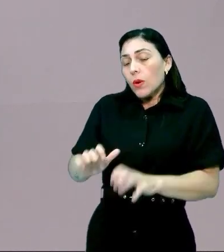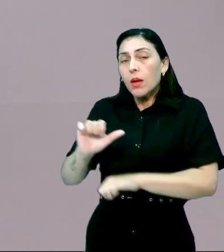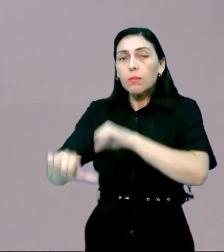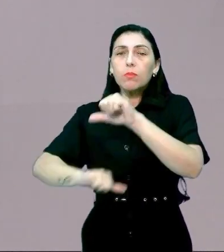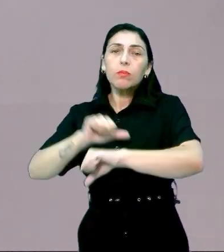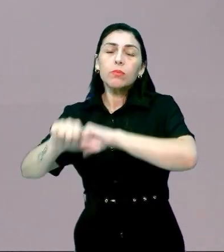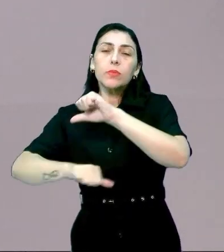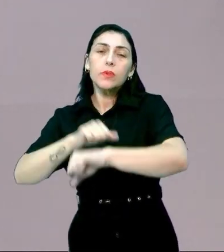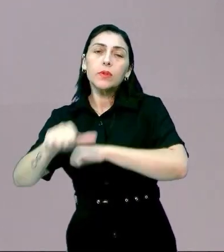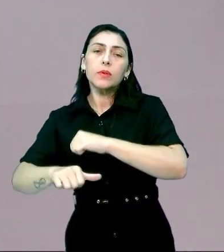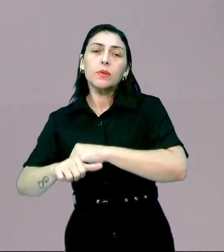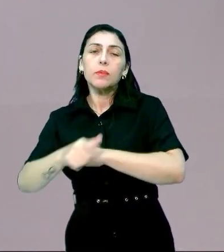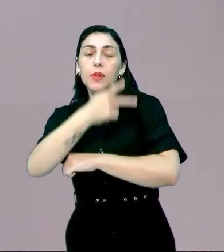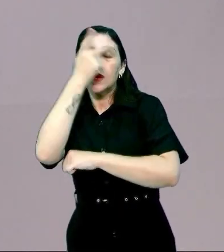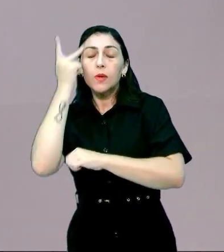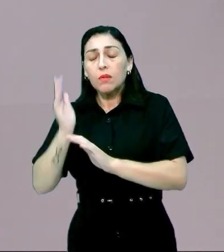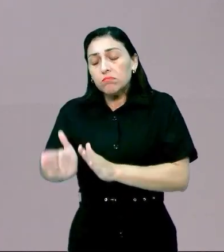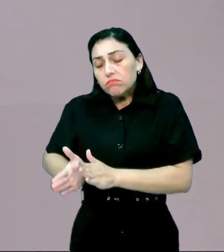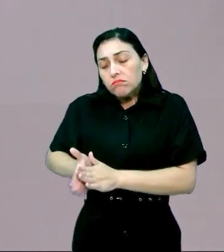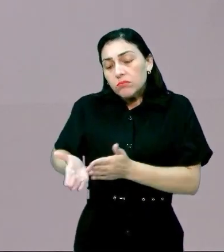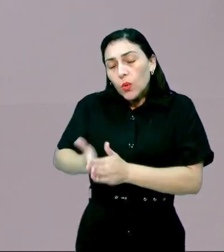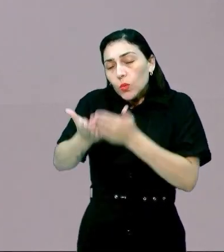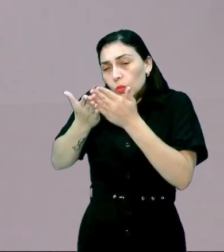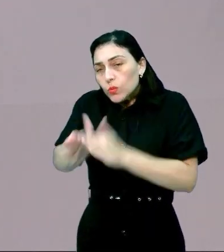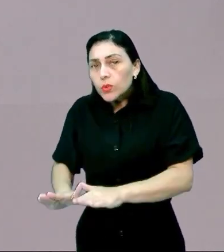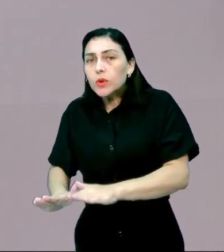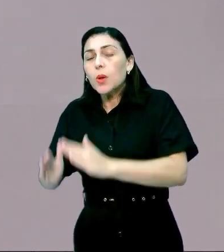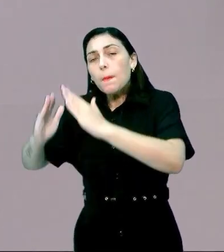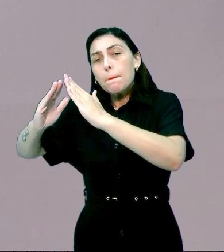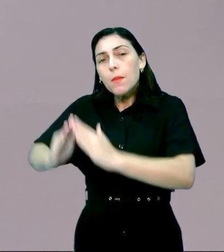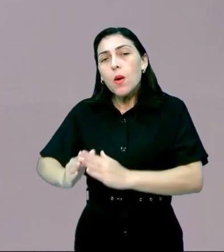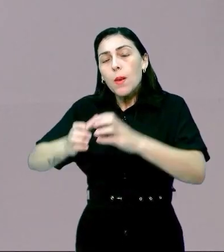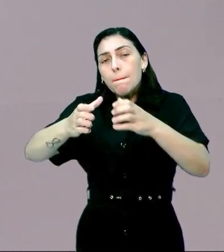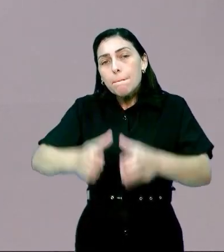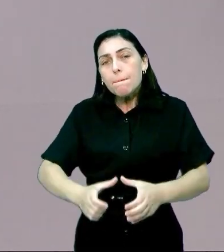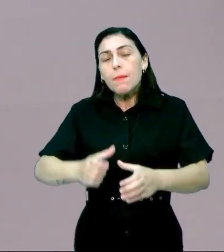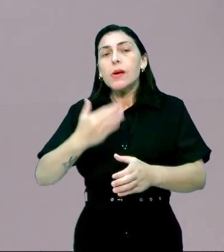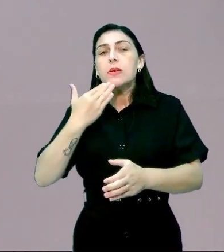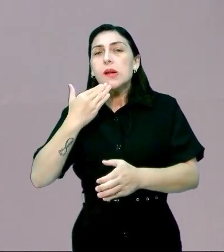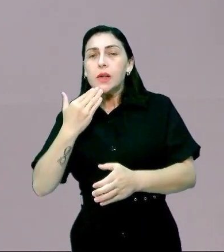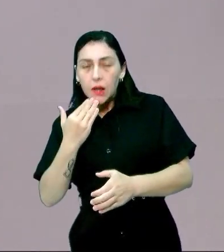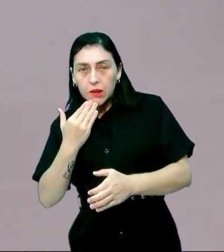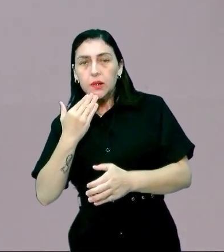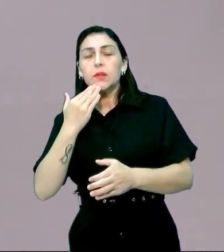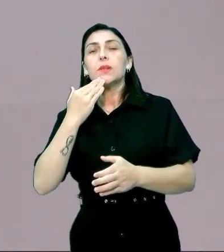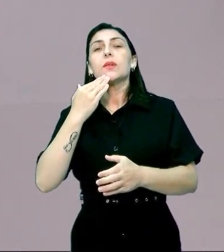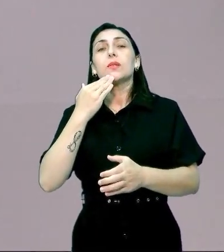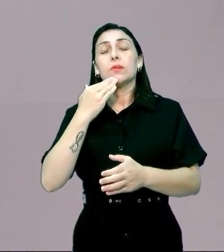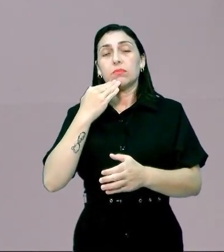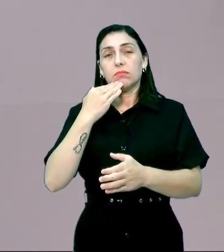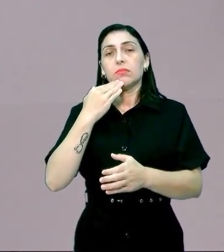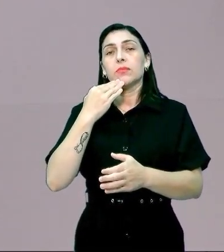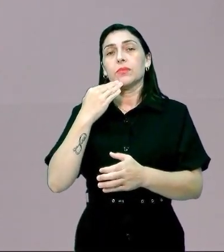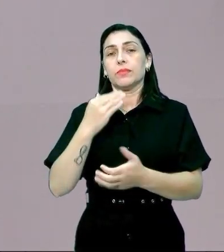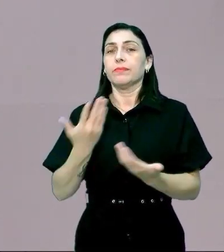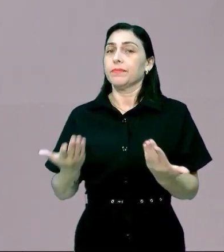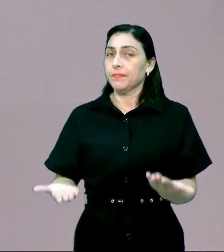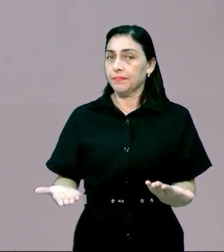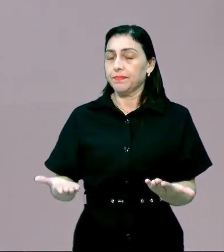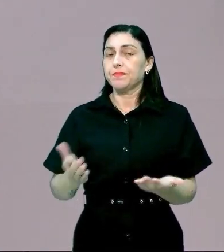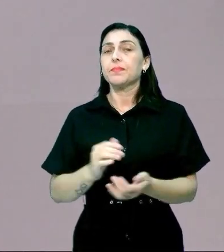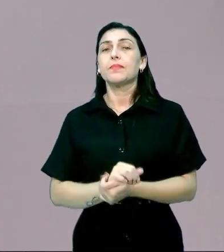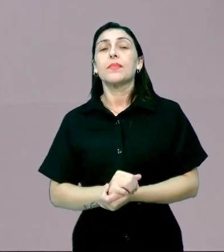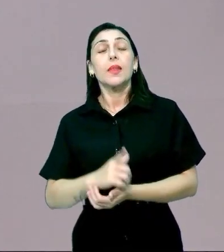serem pessoas, digamos assim, de baixa renda, residindo em bairros periféricos, em condições precárias e assim